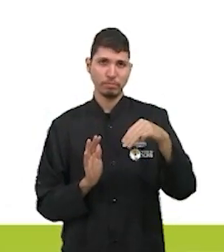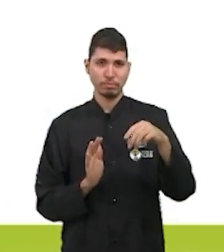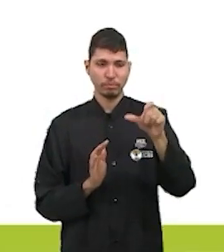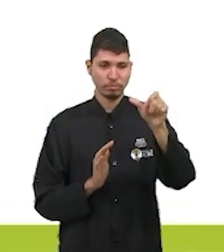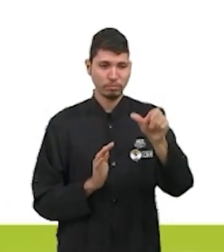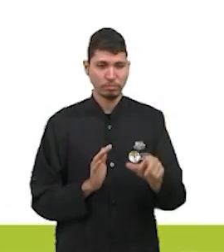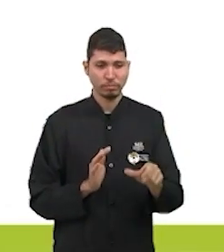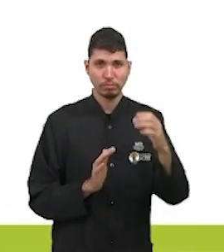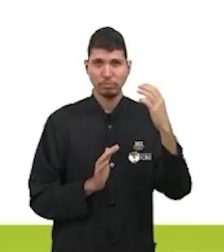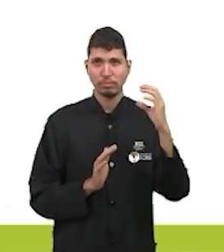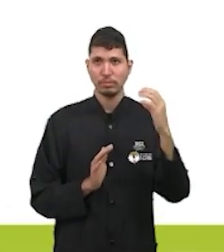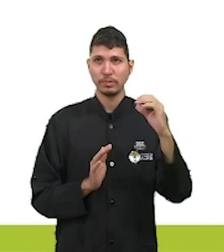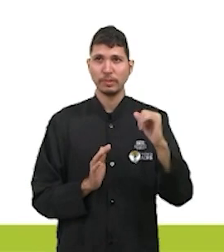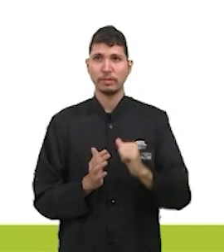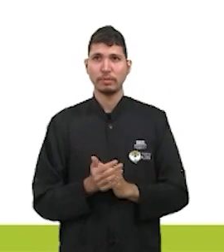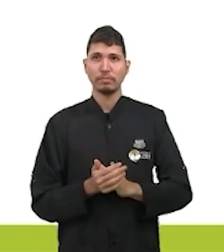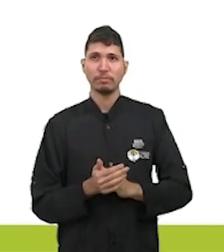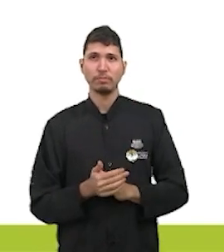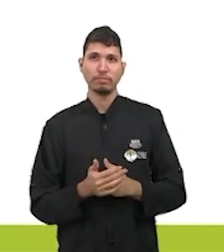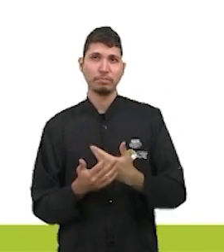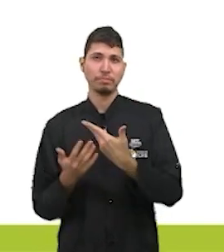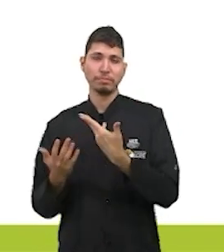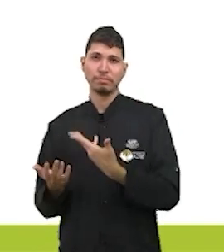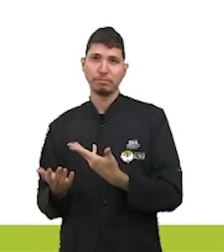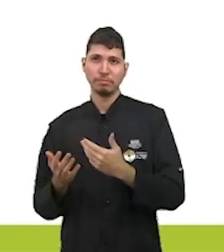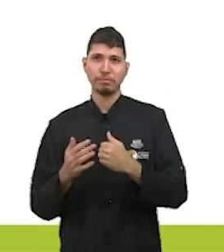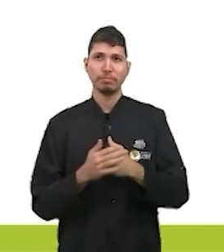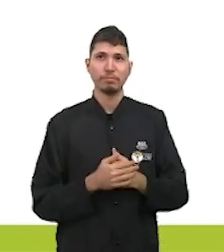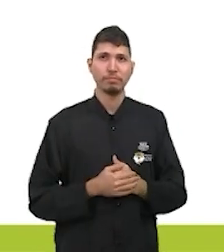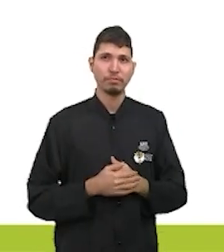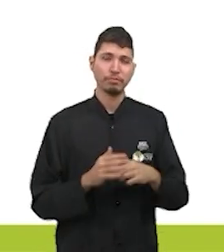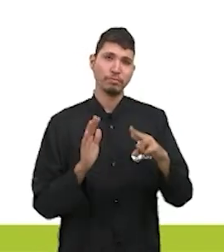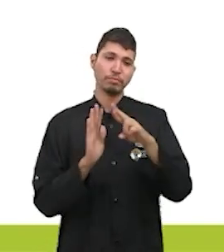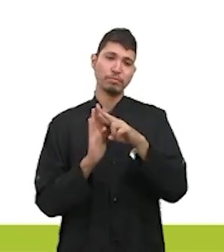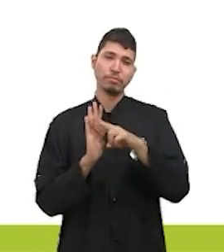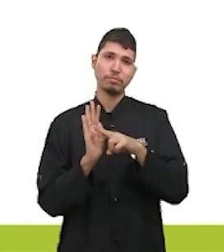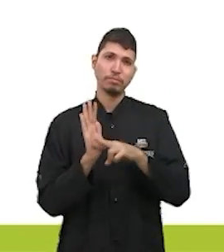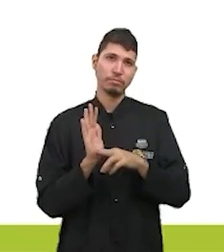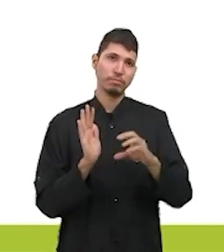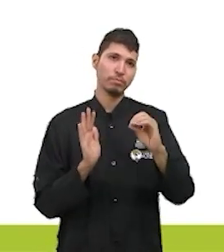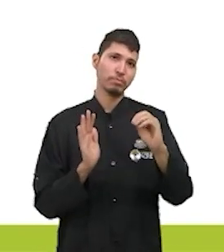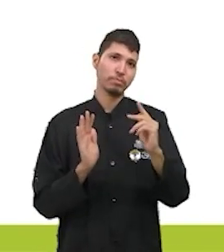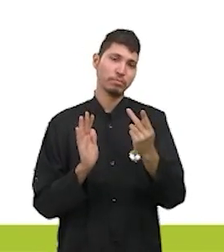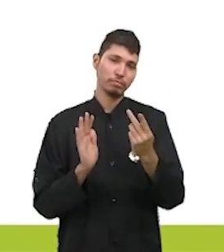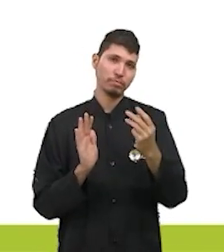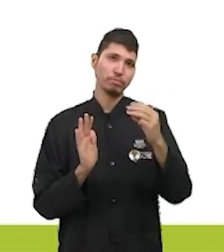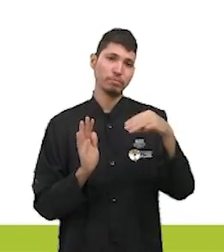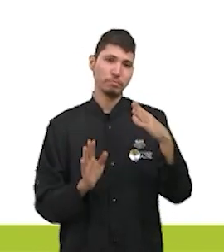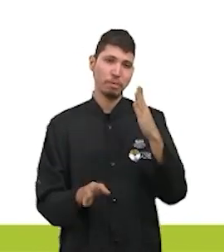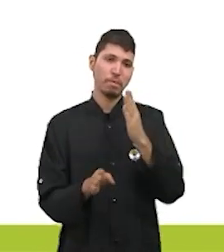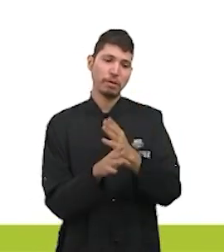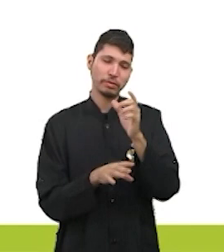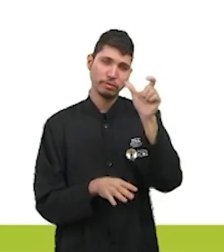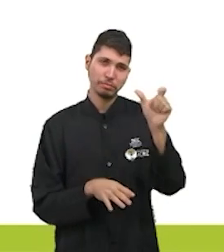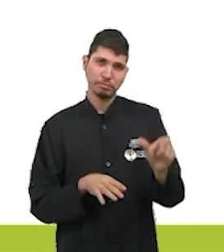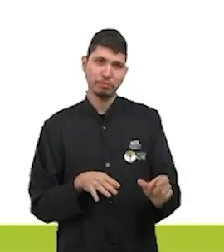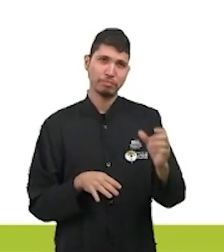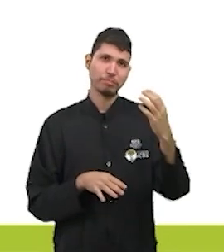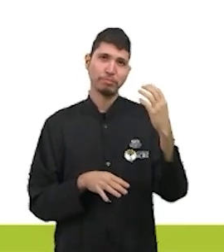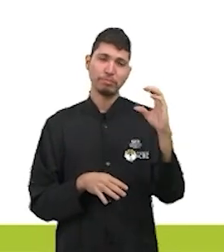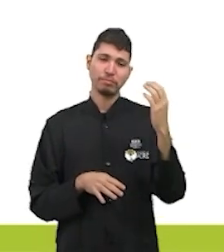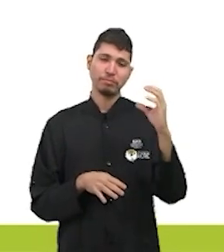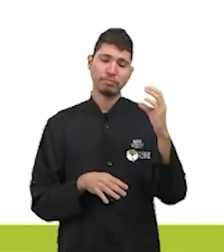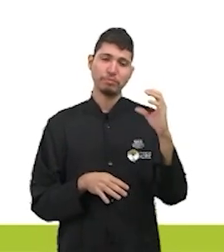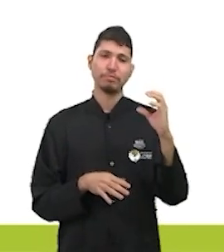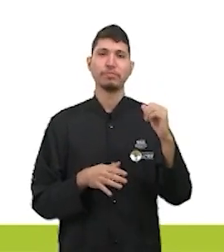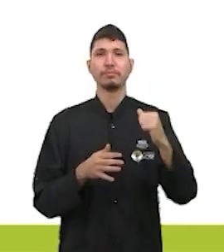George Simon Ohm, né, tanto que a lei, né, é em Ohm por conta dele, ele considerou, aí